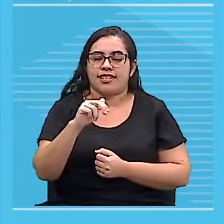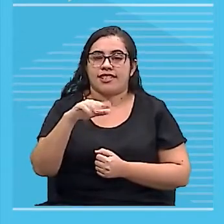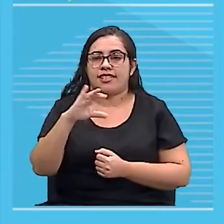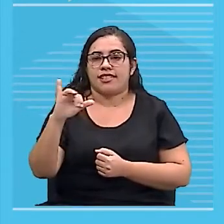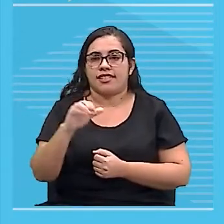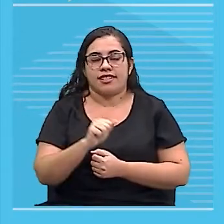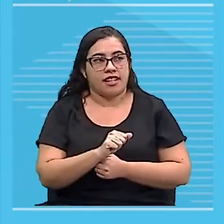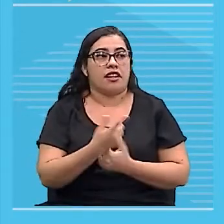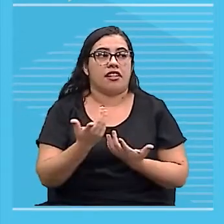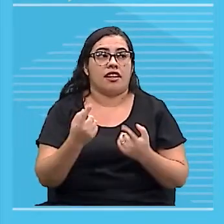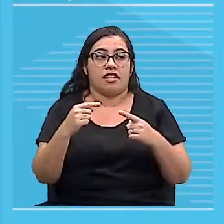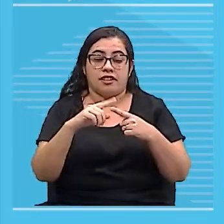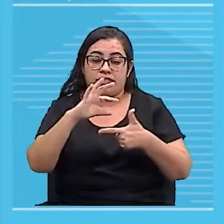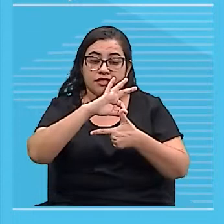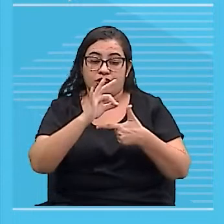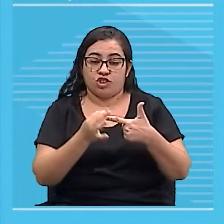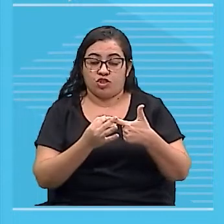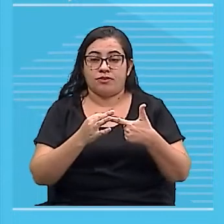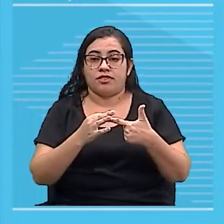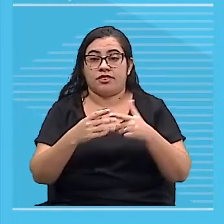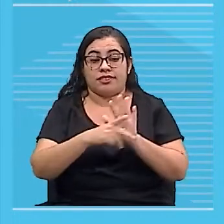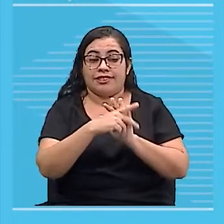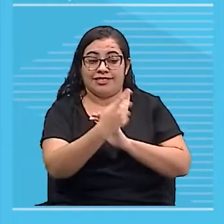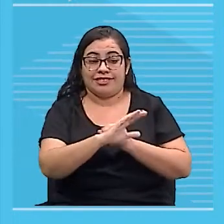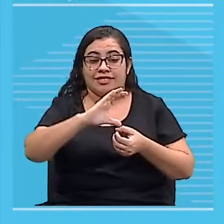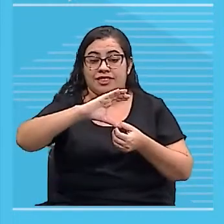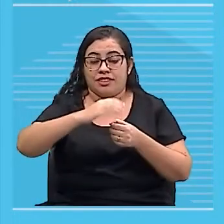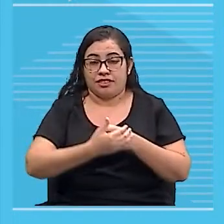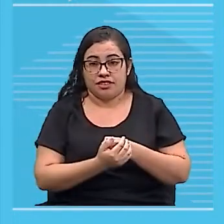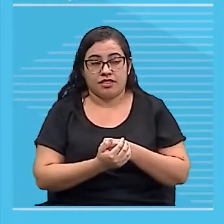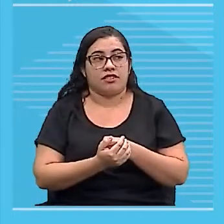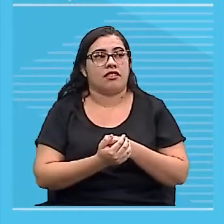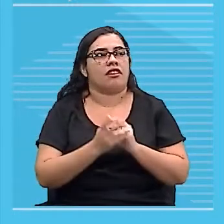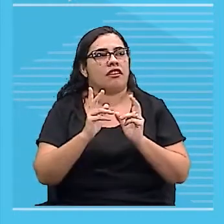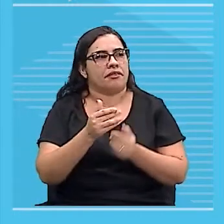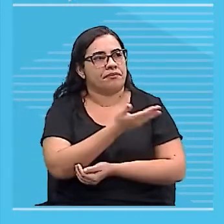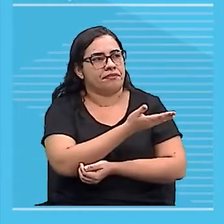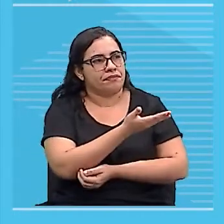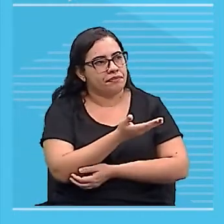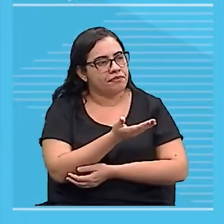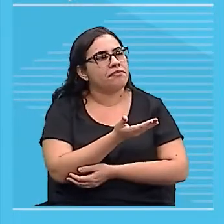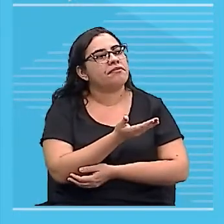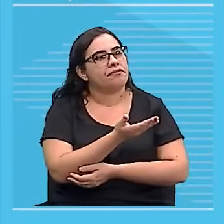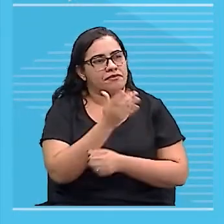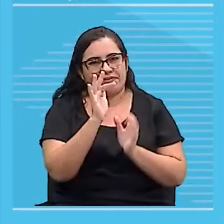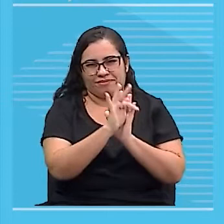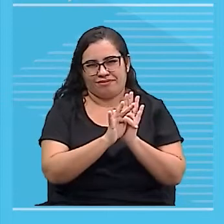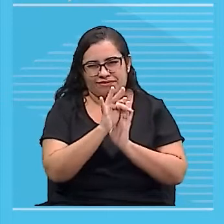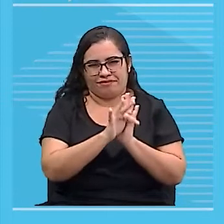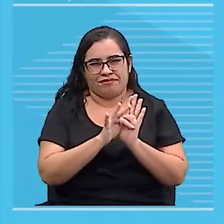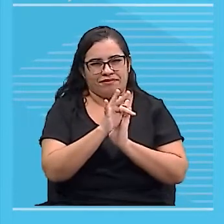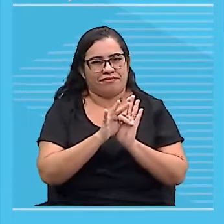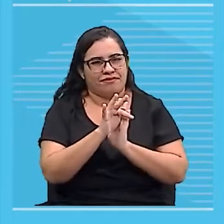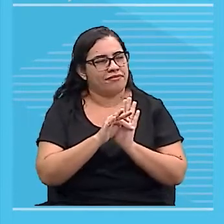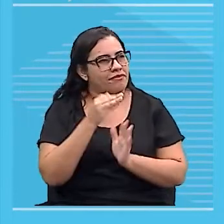associa a geometria do capacitor, que é capacitância igual